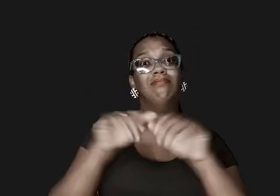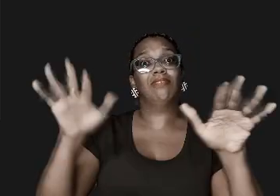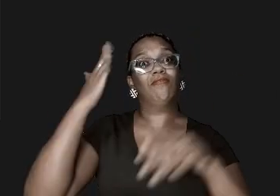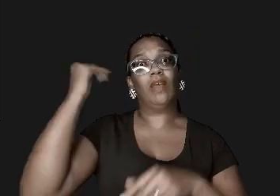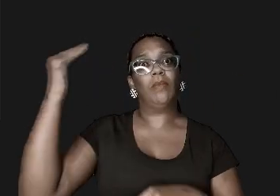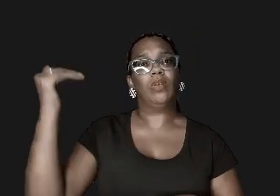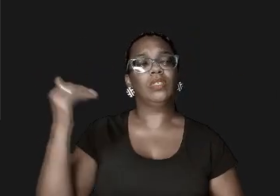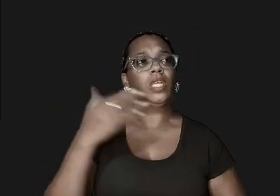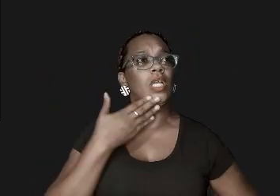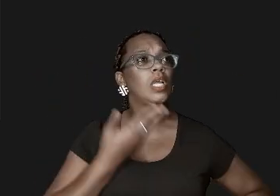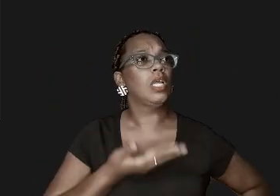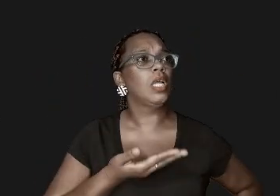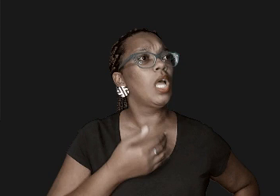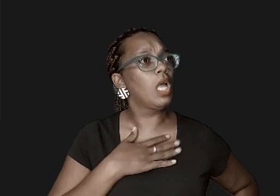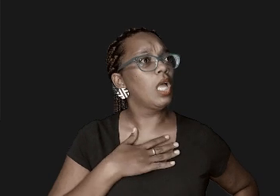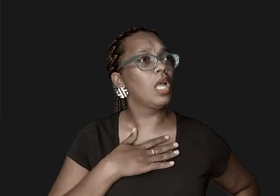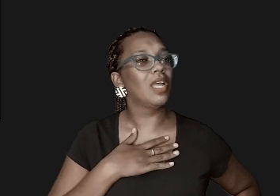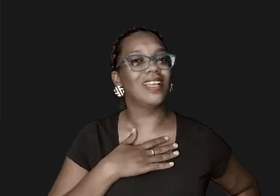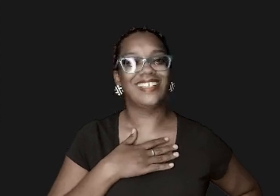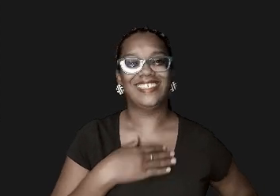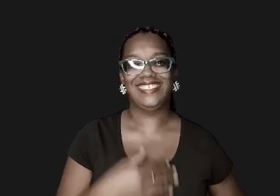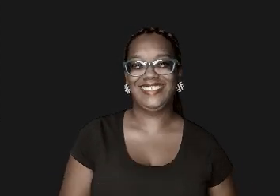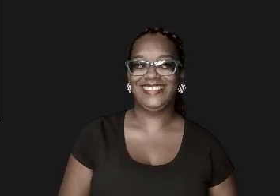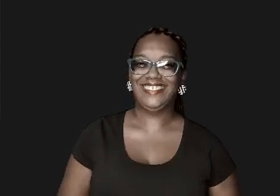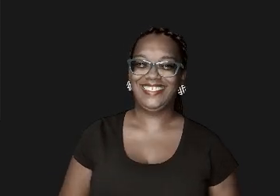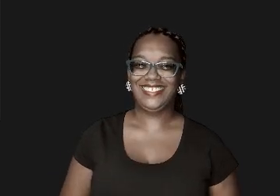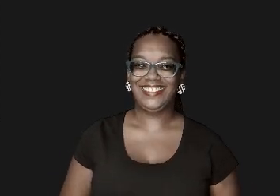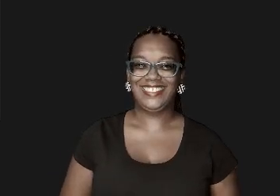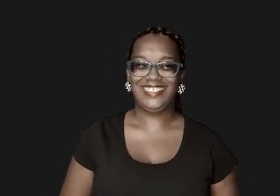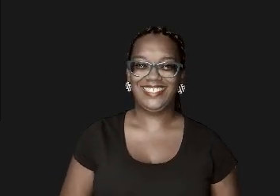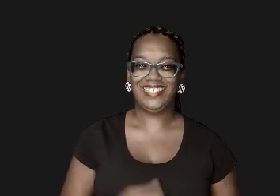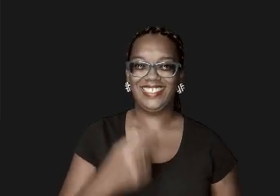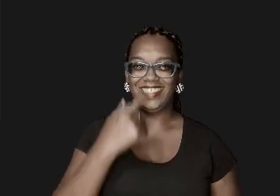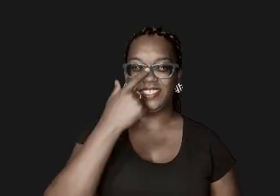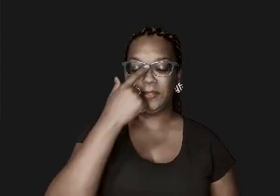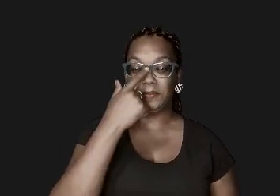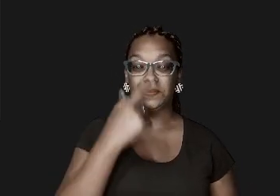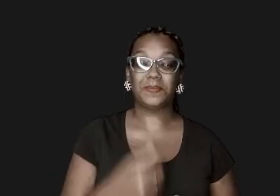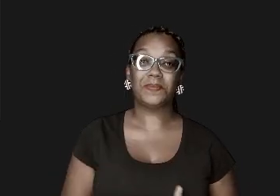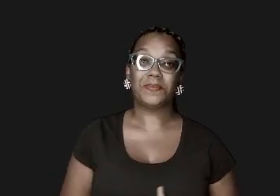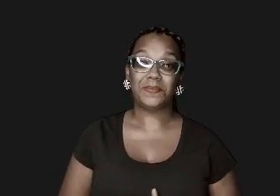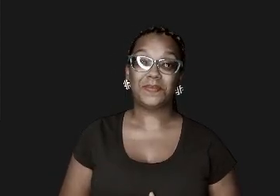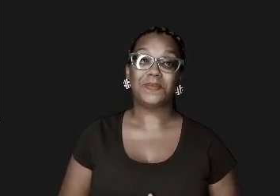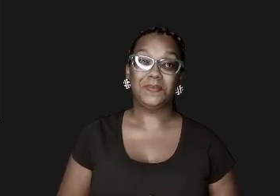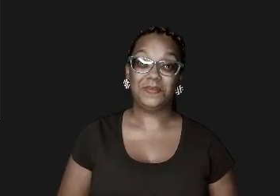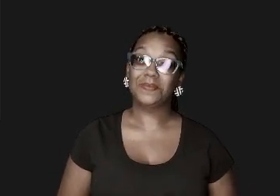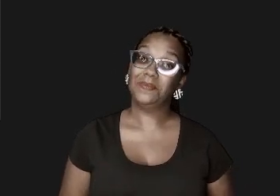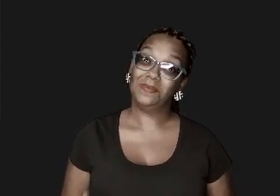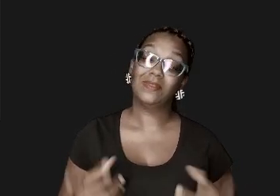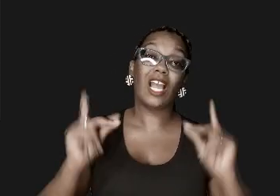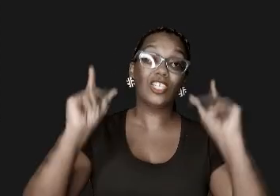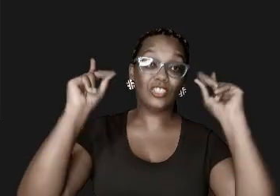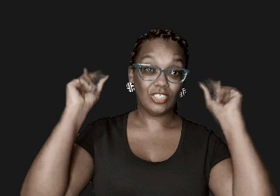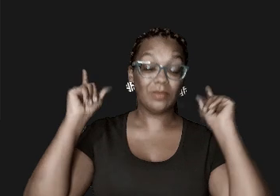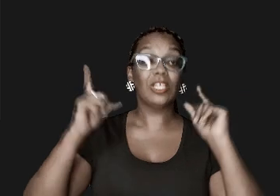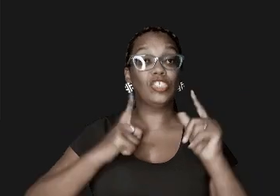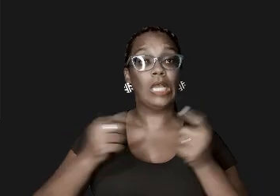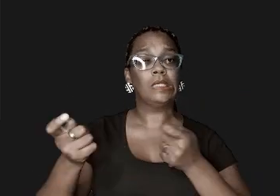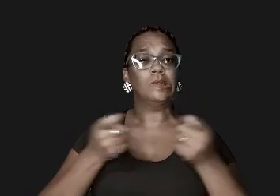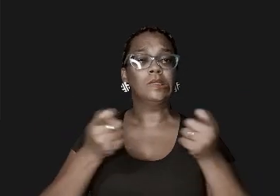um tempo ele não faz muito tempo atrás aí no começo dos anos 2000 que a Internet não era o nosso dia a dia